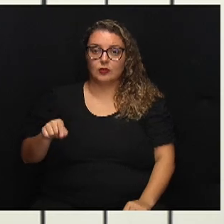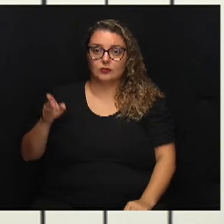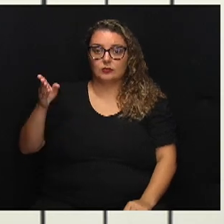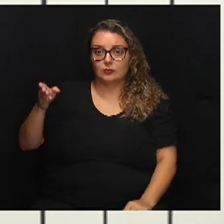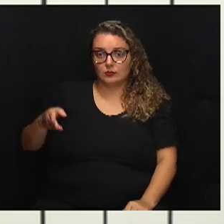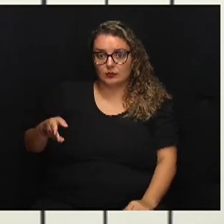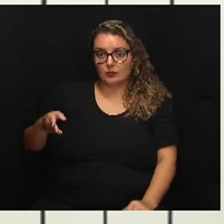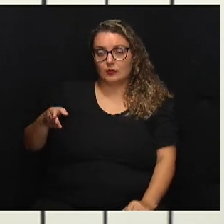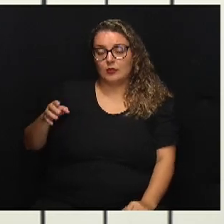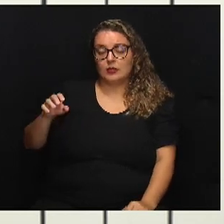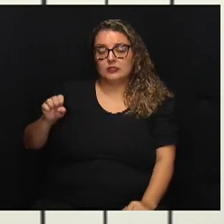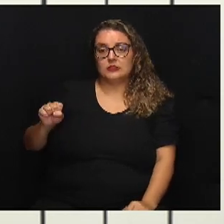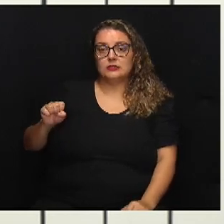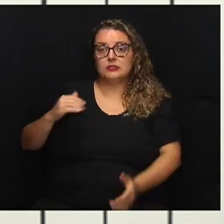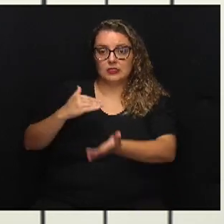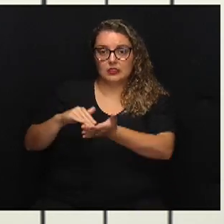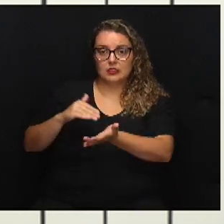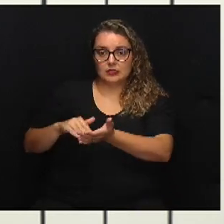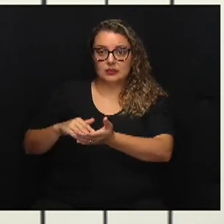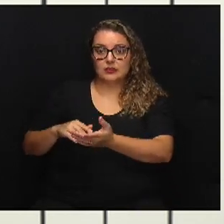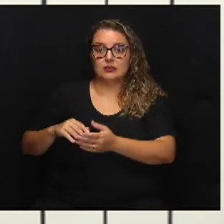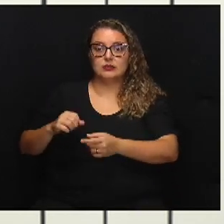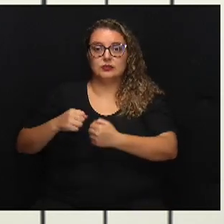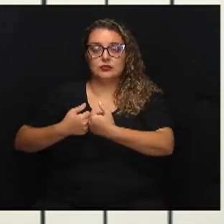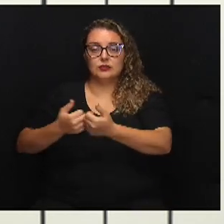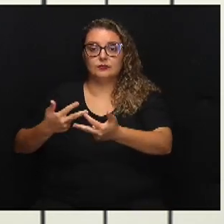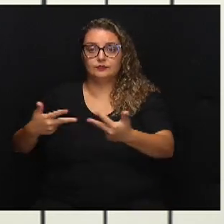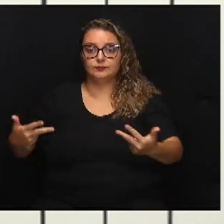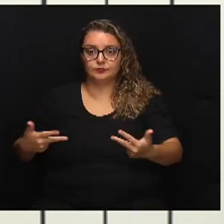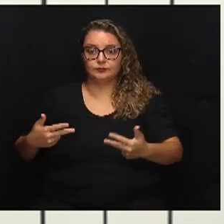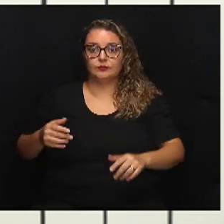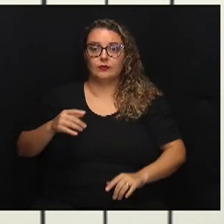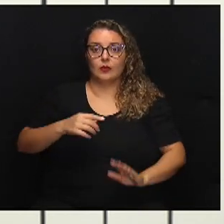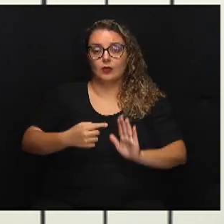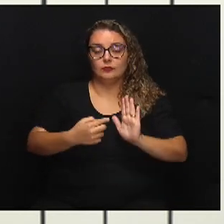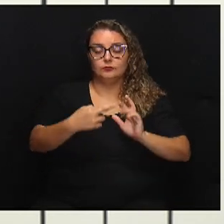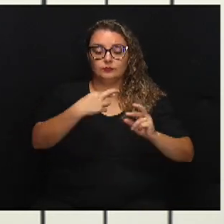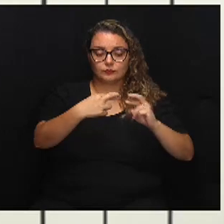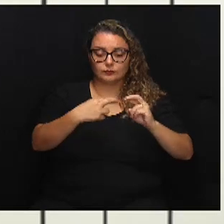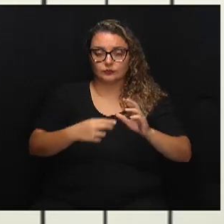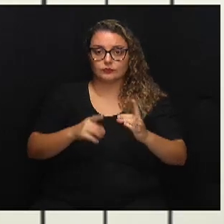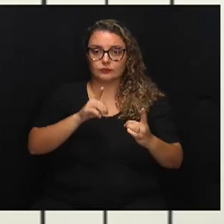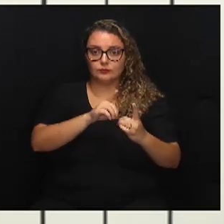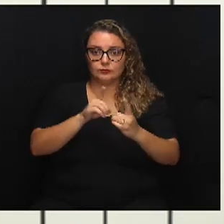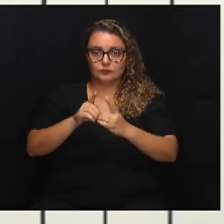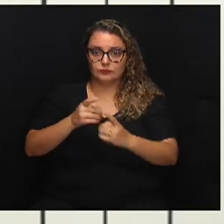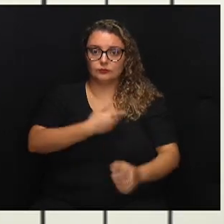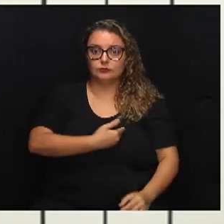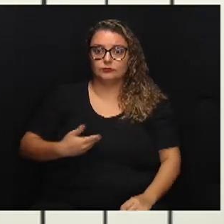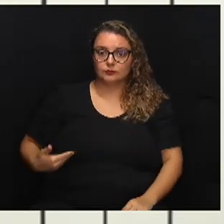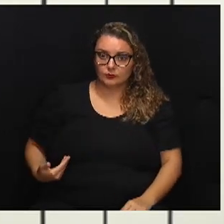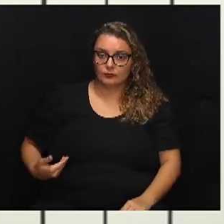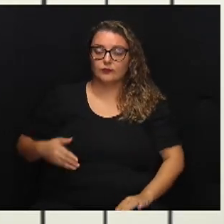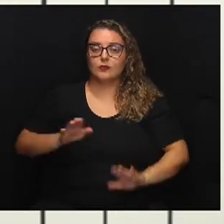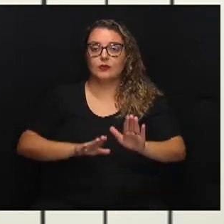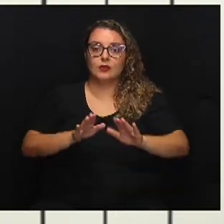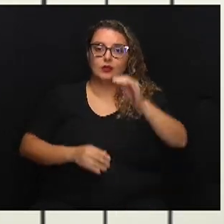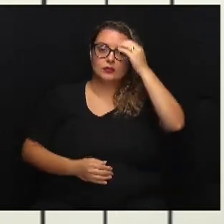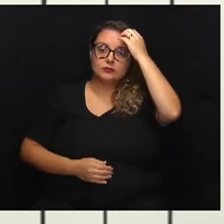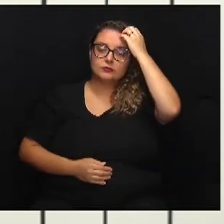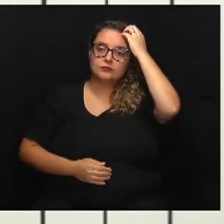campinas.sp.gov.br/Secretaria Transportes Consulta Pública da Licitação do Transporte 2025. A minuta também vai poder